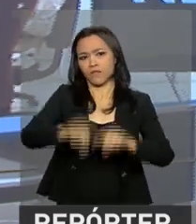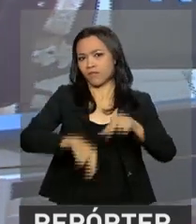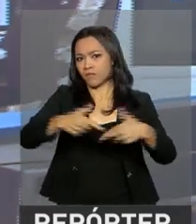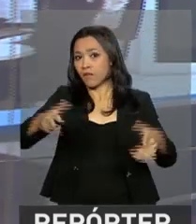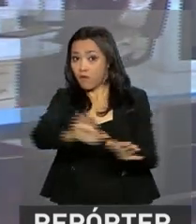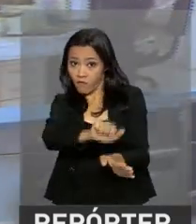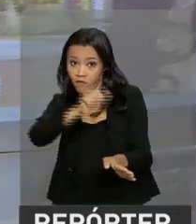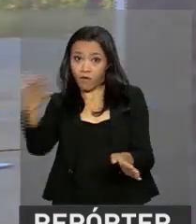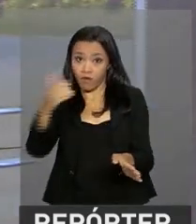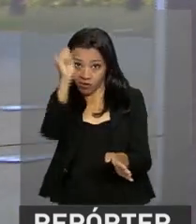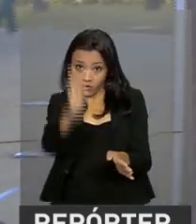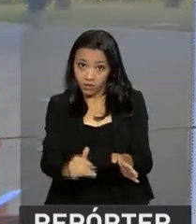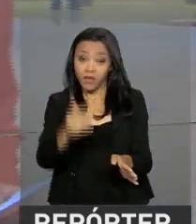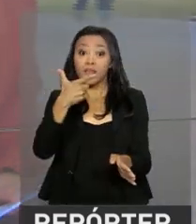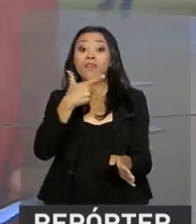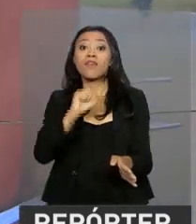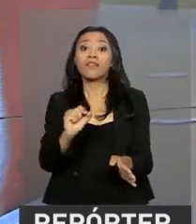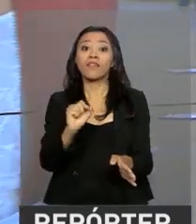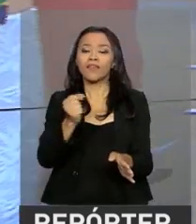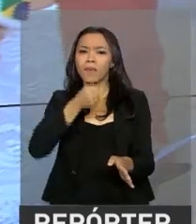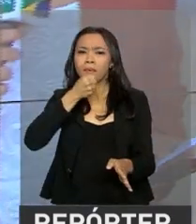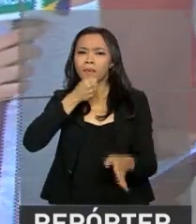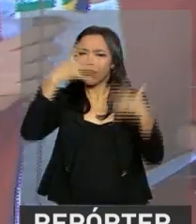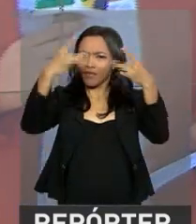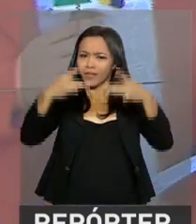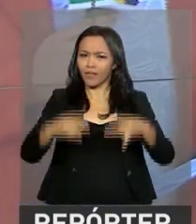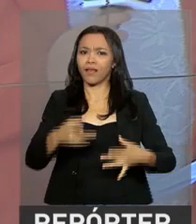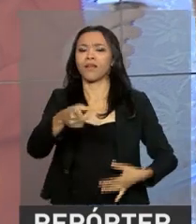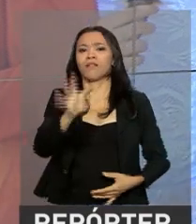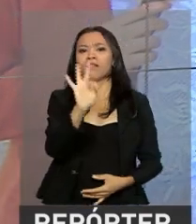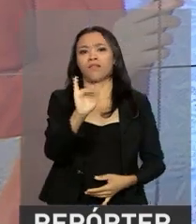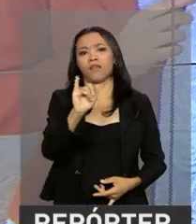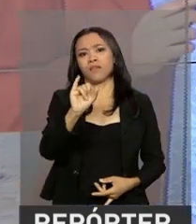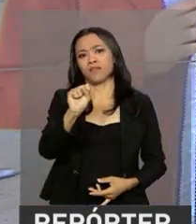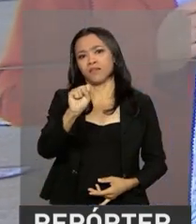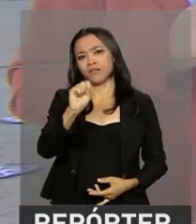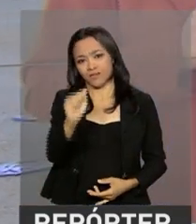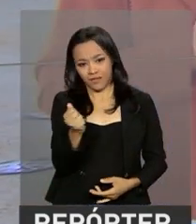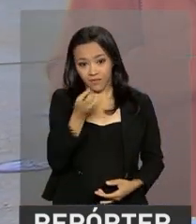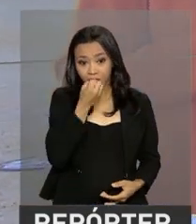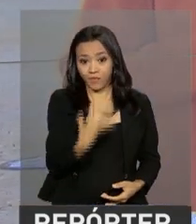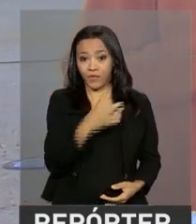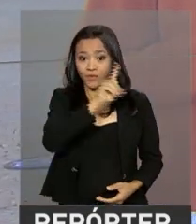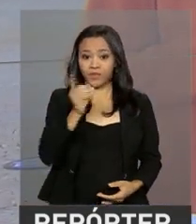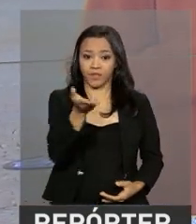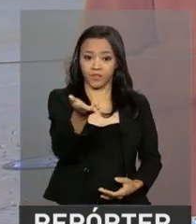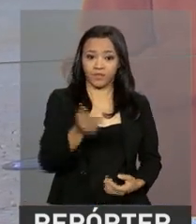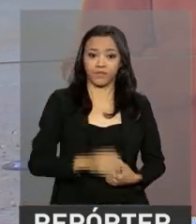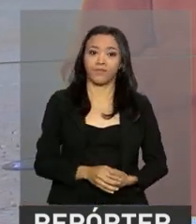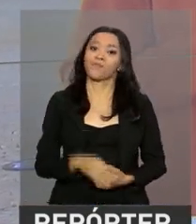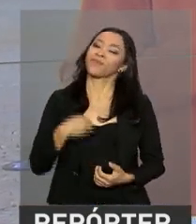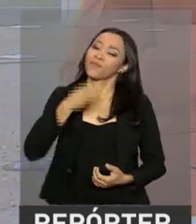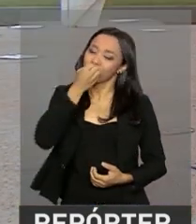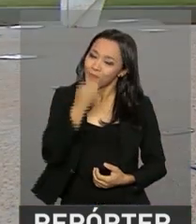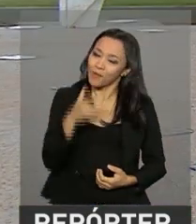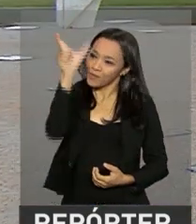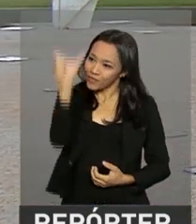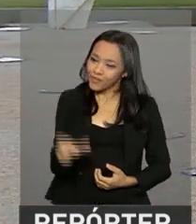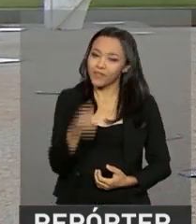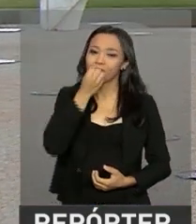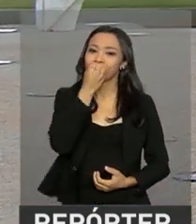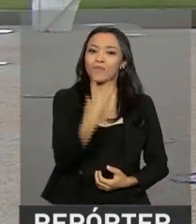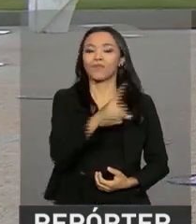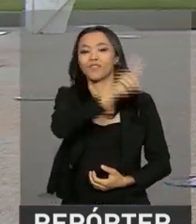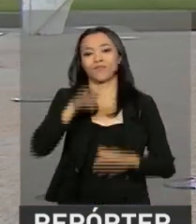detalhes pra gente ao vivo é a repórter Taíssa dias que está lá no palácio Planalto Taíssa bom dia bom dia Leandro Bom dia a